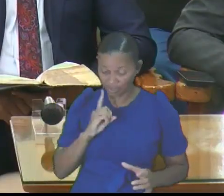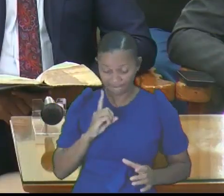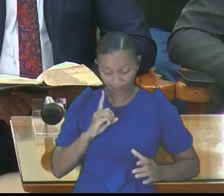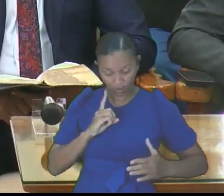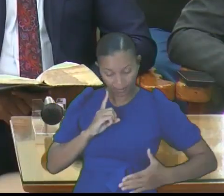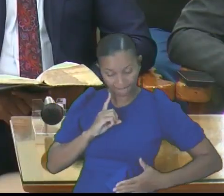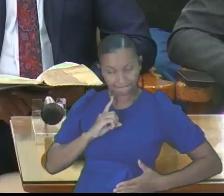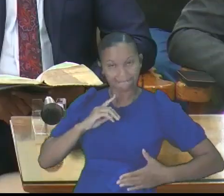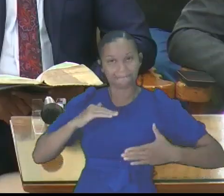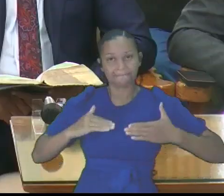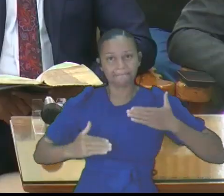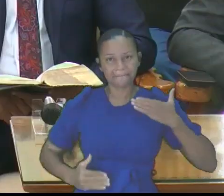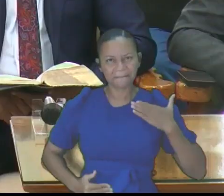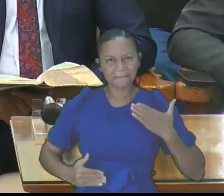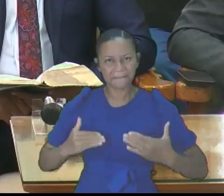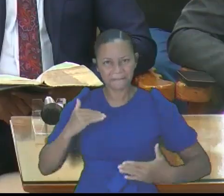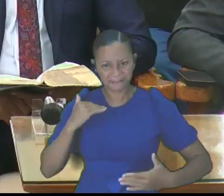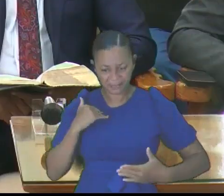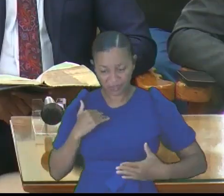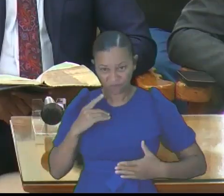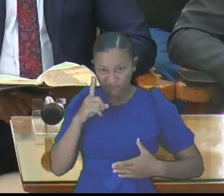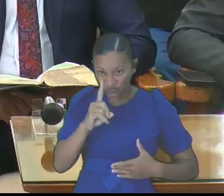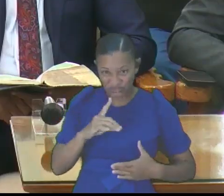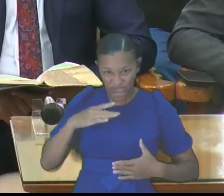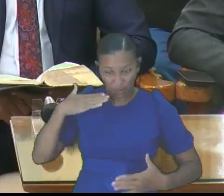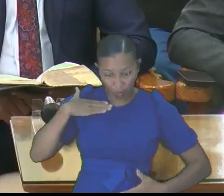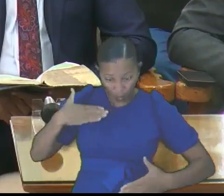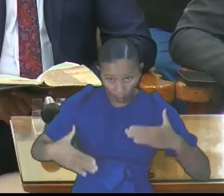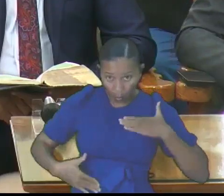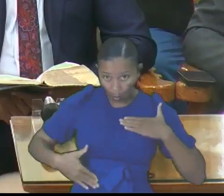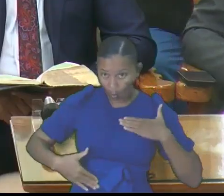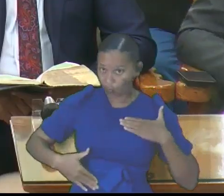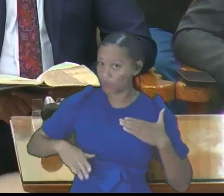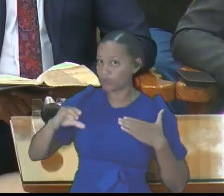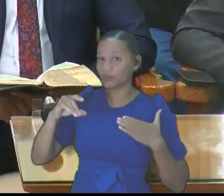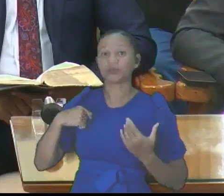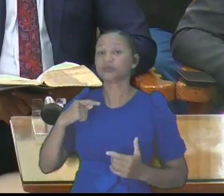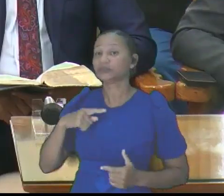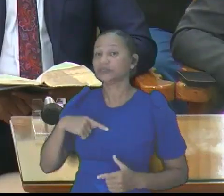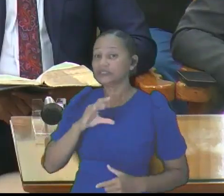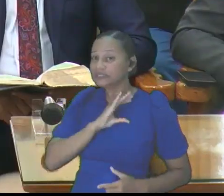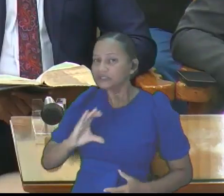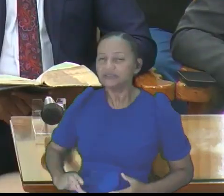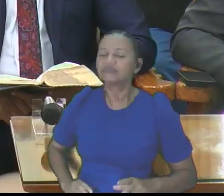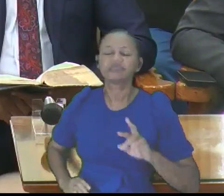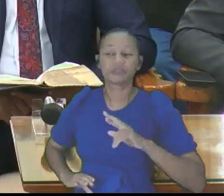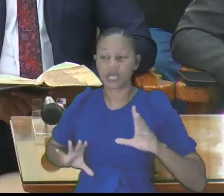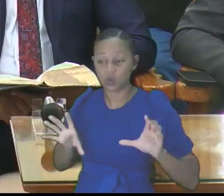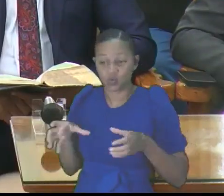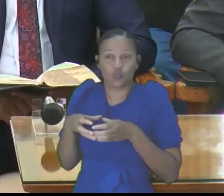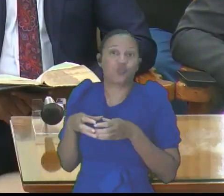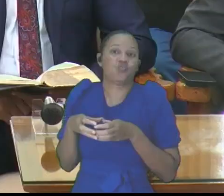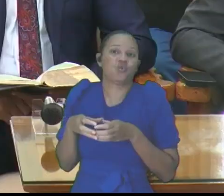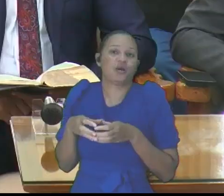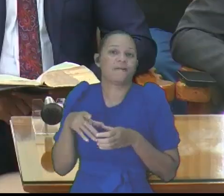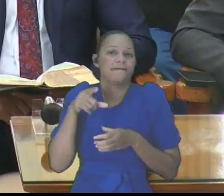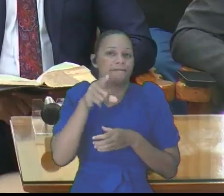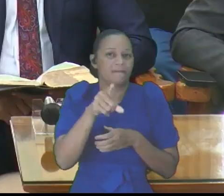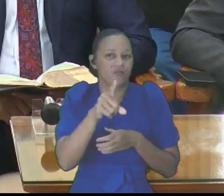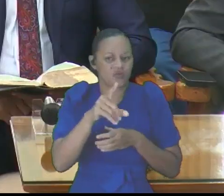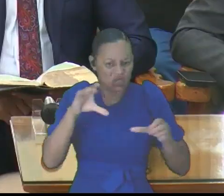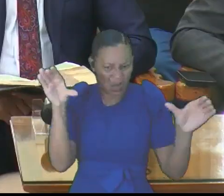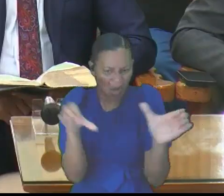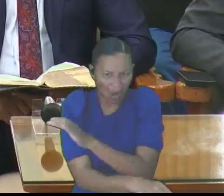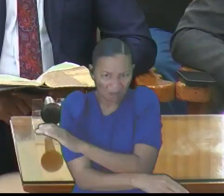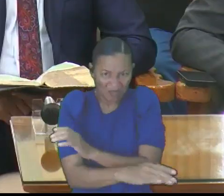Membros. Você não é o corpo de Cristo. O corpo de Cristo é a coletividade, é a igreja. Você não é o corpo